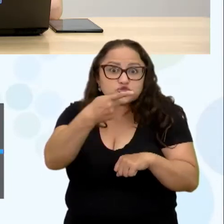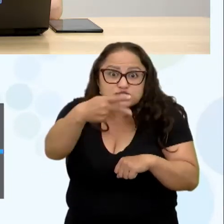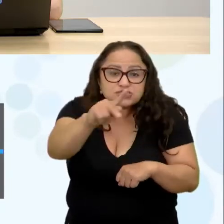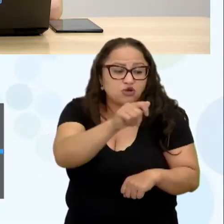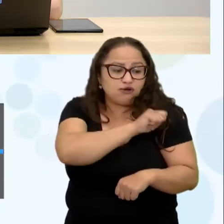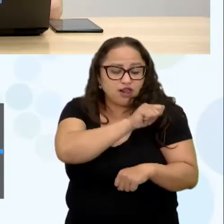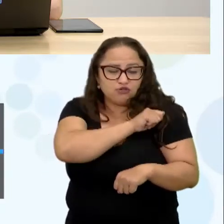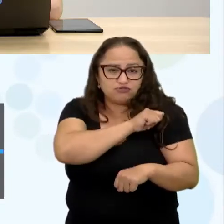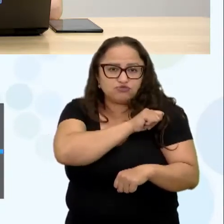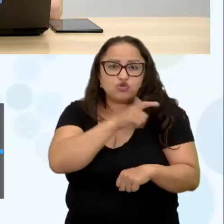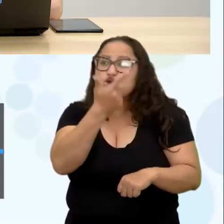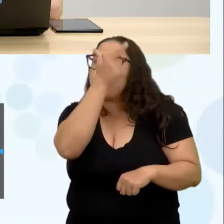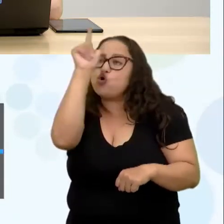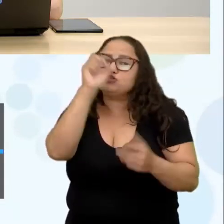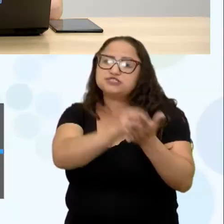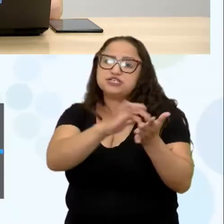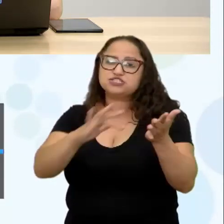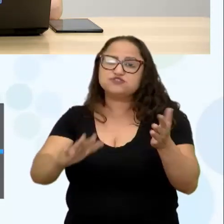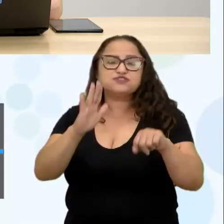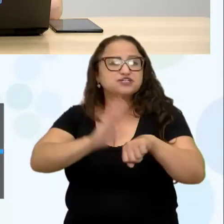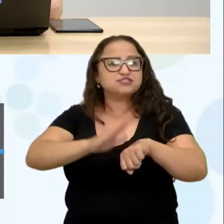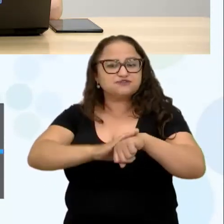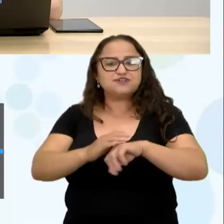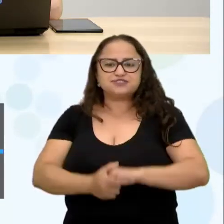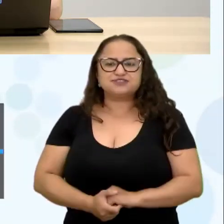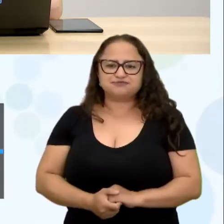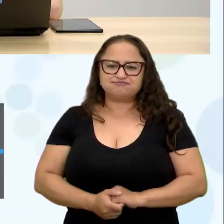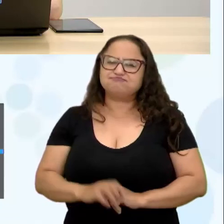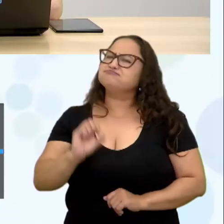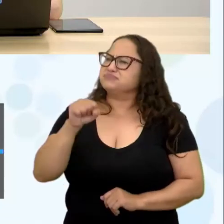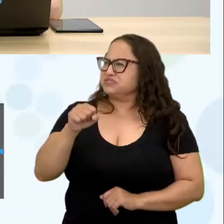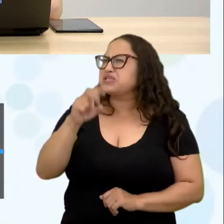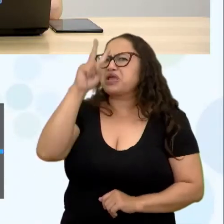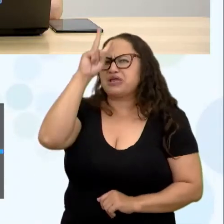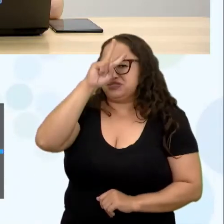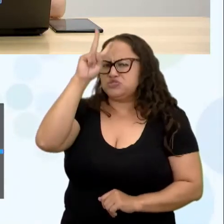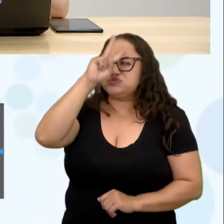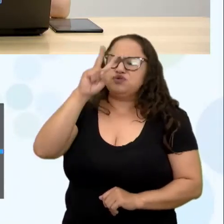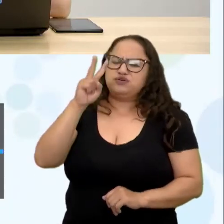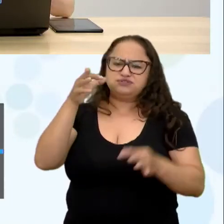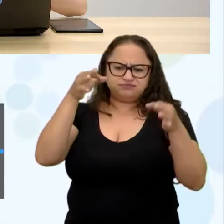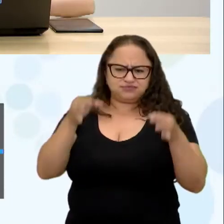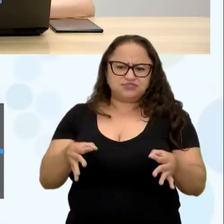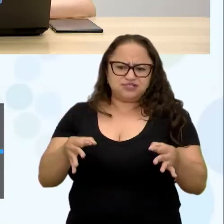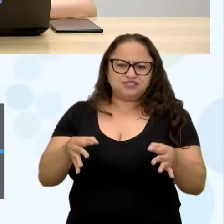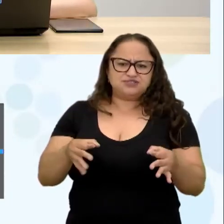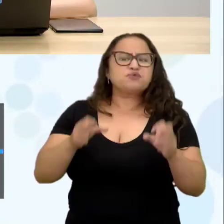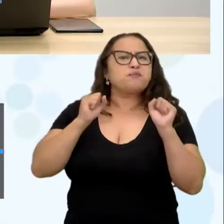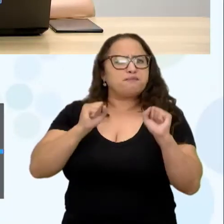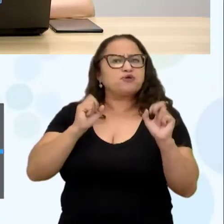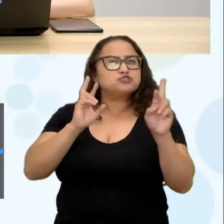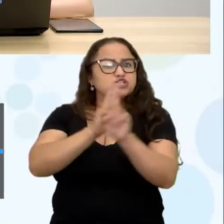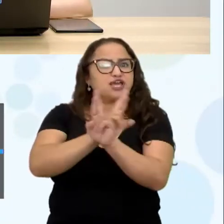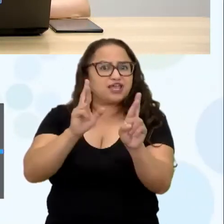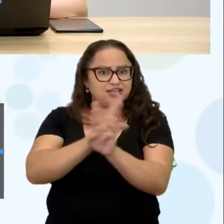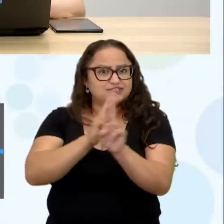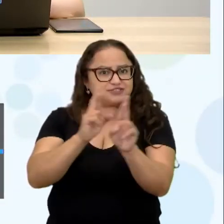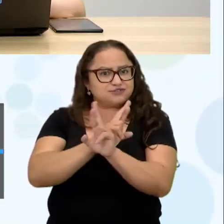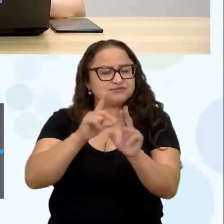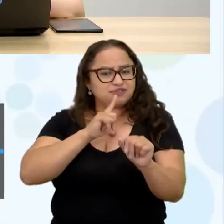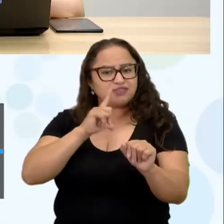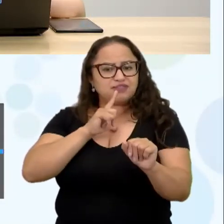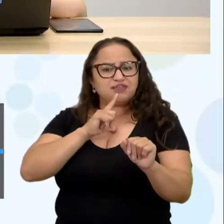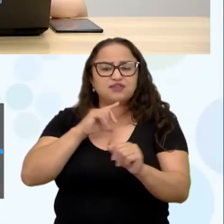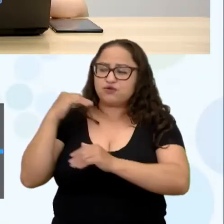e aí fazer outras atividades, né? Sobre a relação do satélite, a história, sim, né? Exatamente. Pode, Desenvolvida. exato, pode relacionar com essas questões